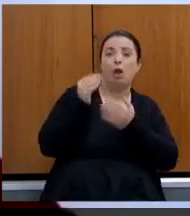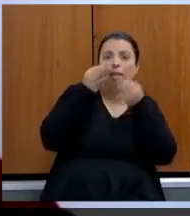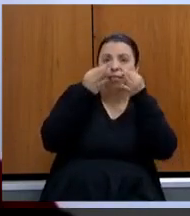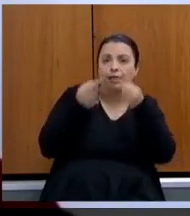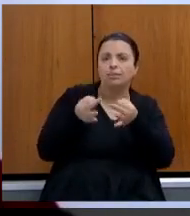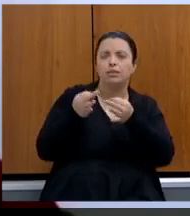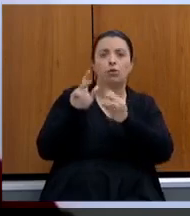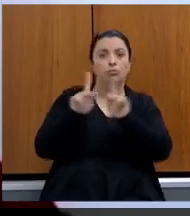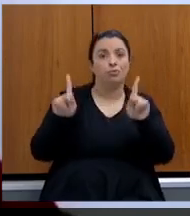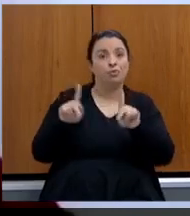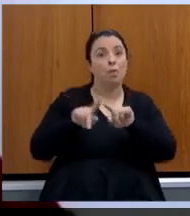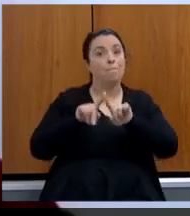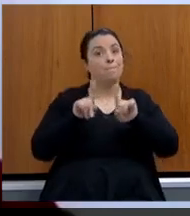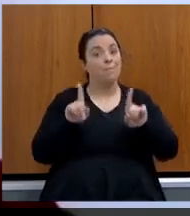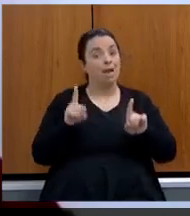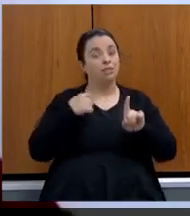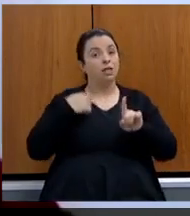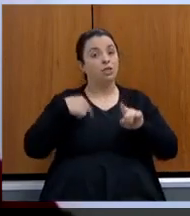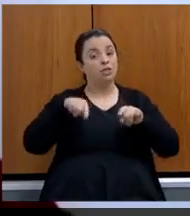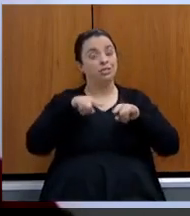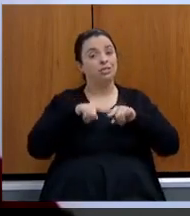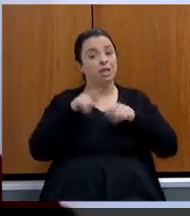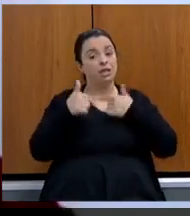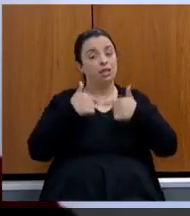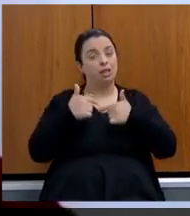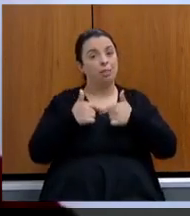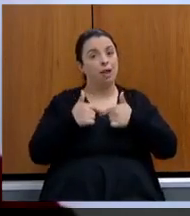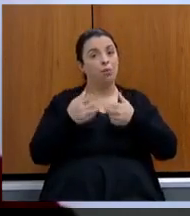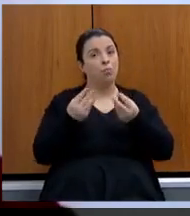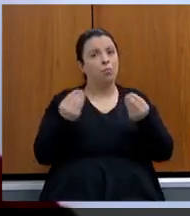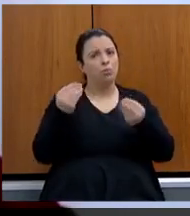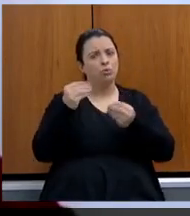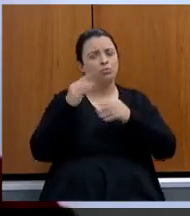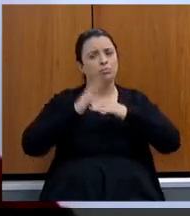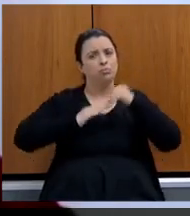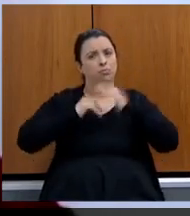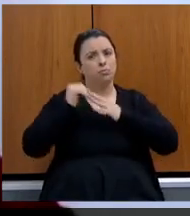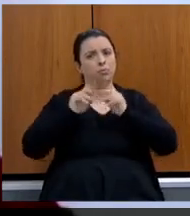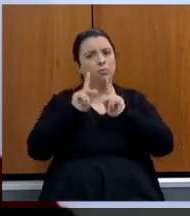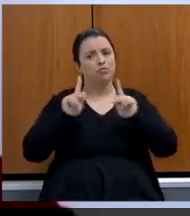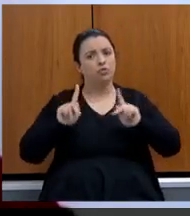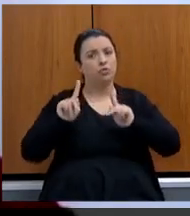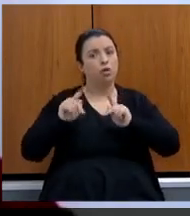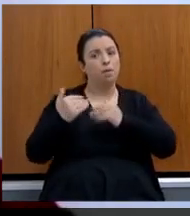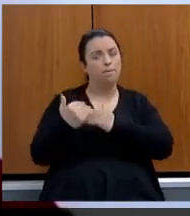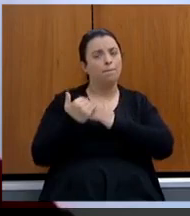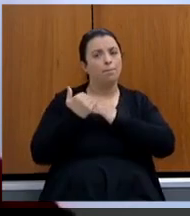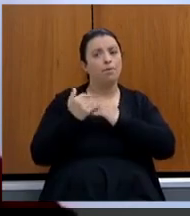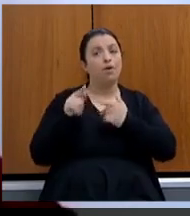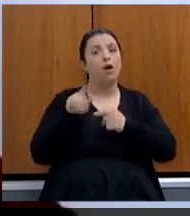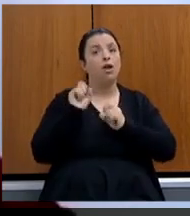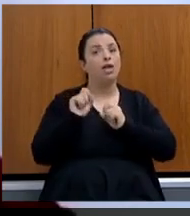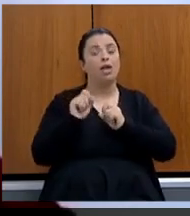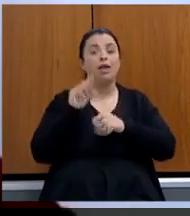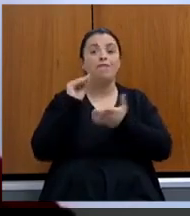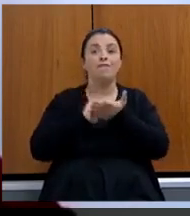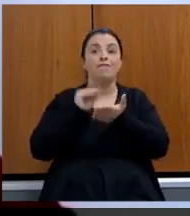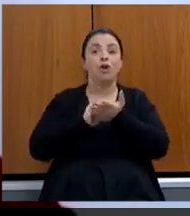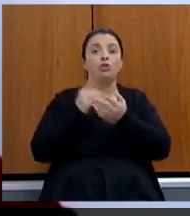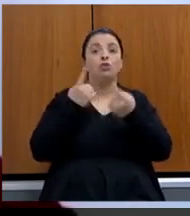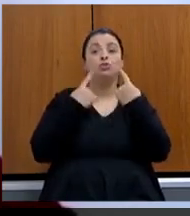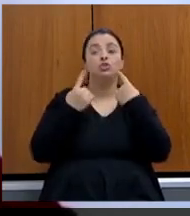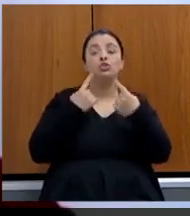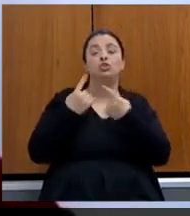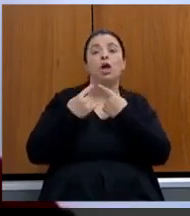o que não teriam nos gabinetes não gostaria de registrar a minha preocupação e meu desejo que a gente decidiu lugar mais bom é